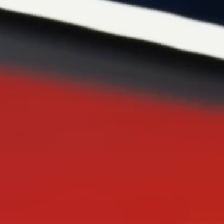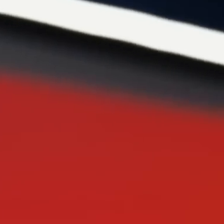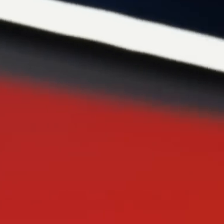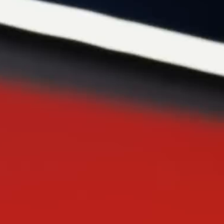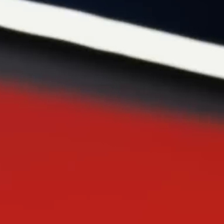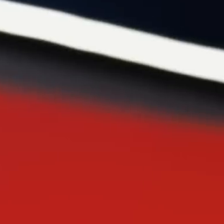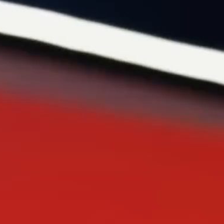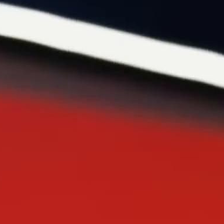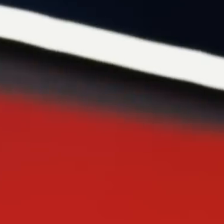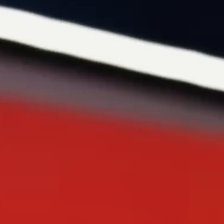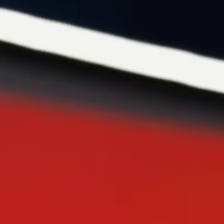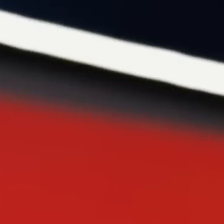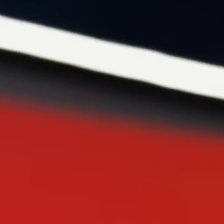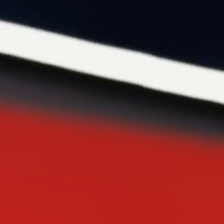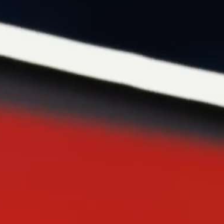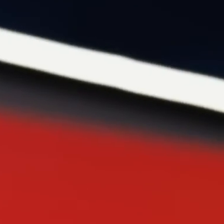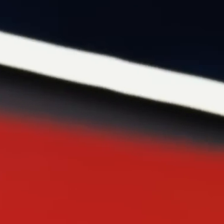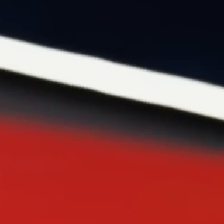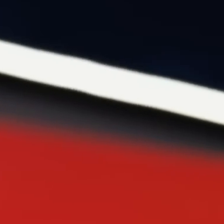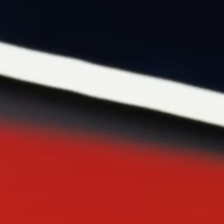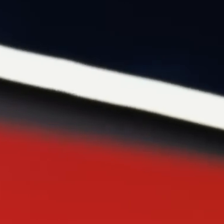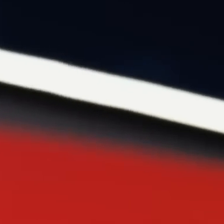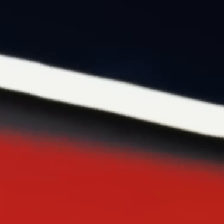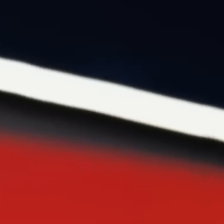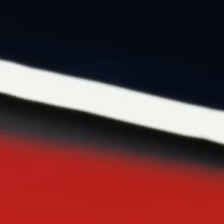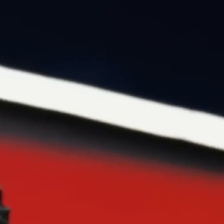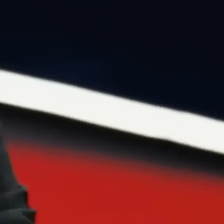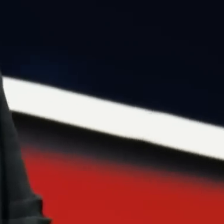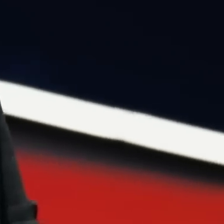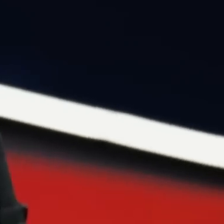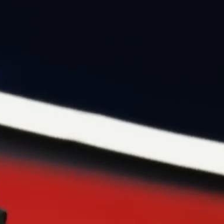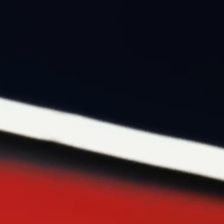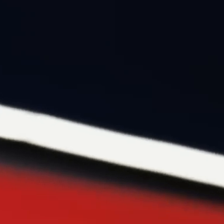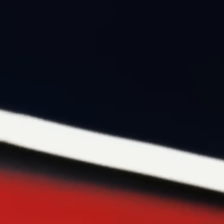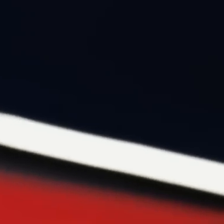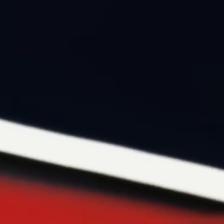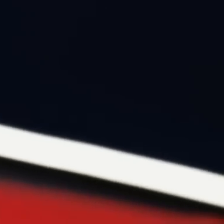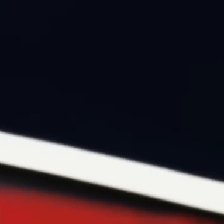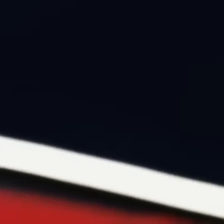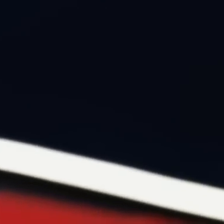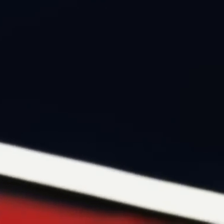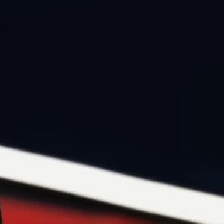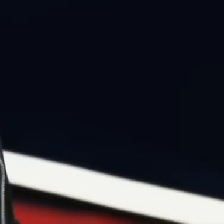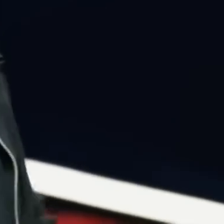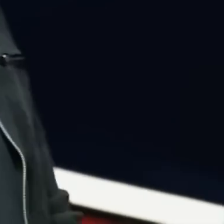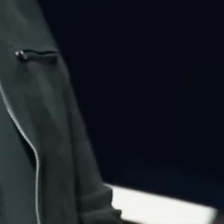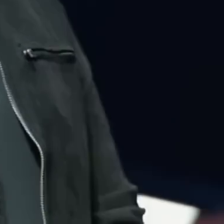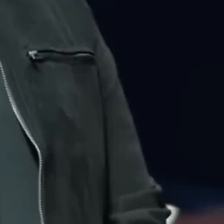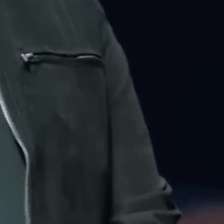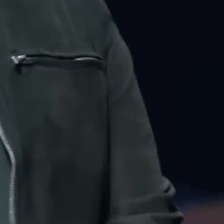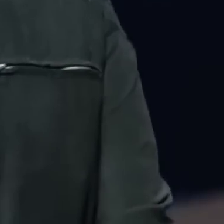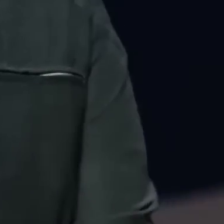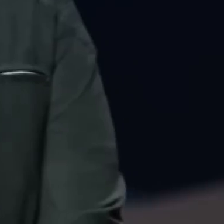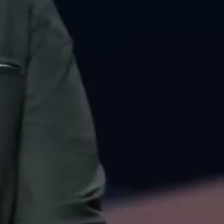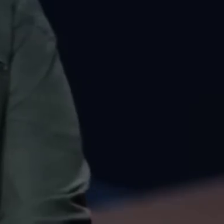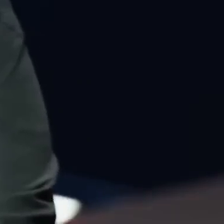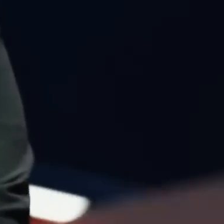sabedoria, para aprender sobre o Senhor, para aprender sobre as coisas daqui da terra, mas principalmente sobre o